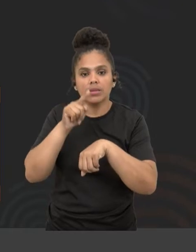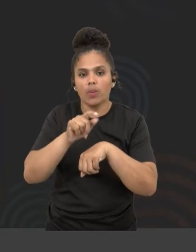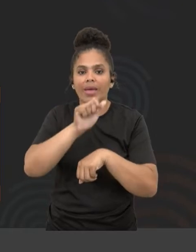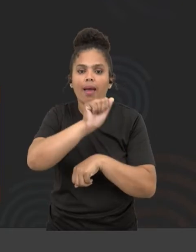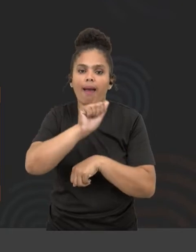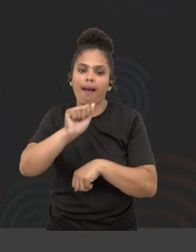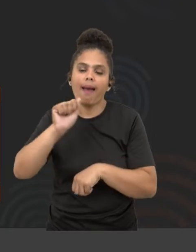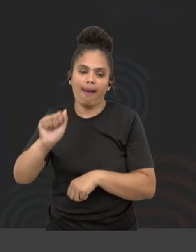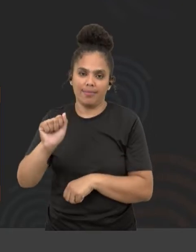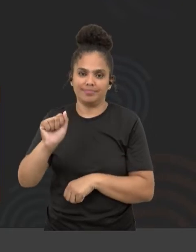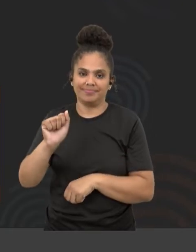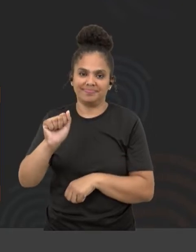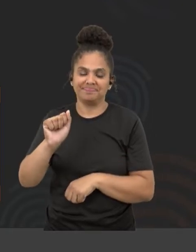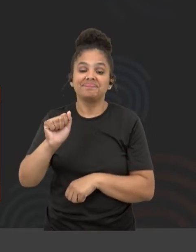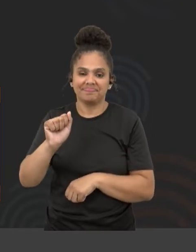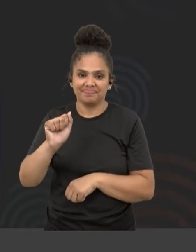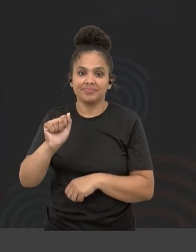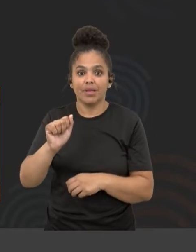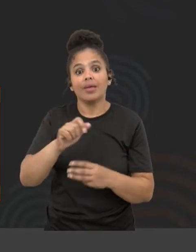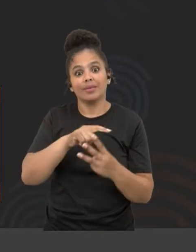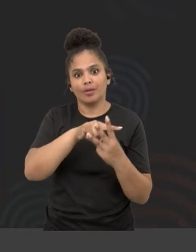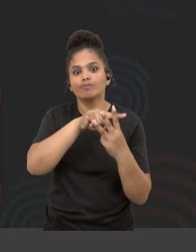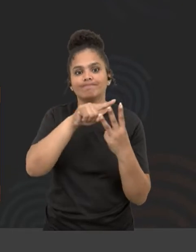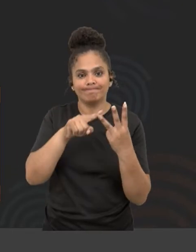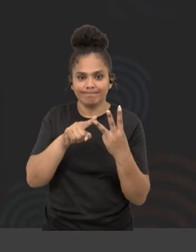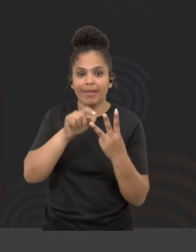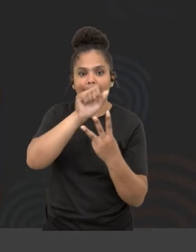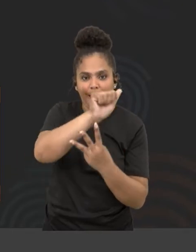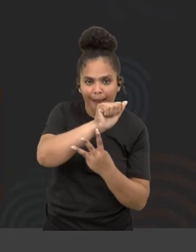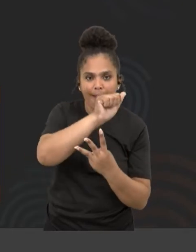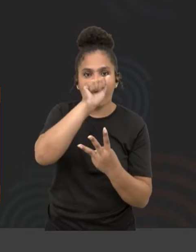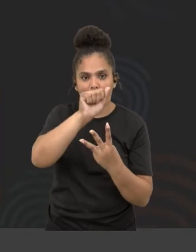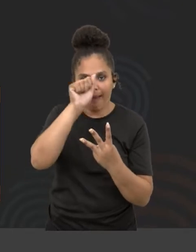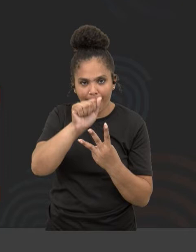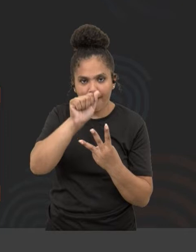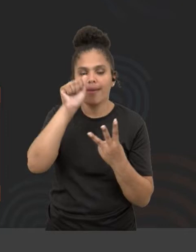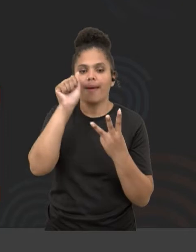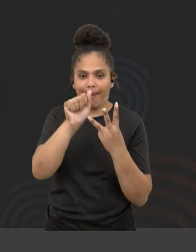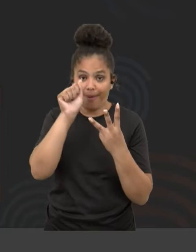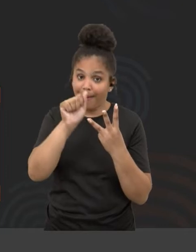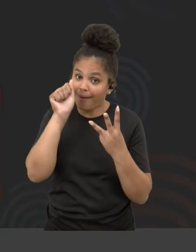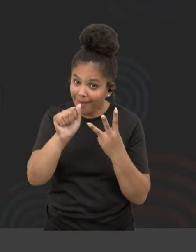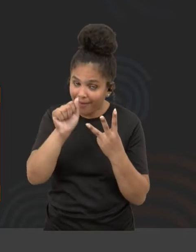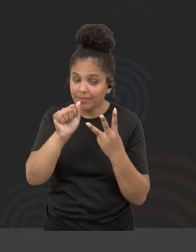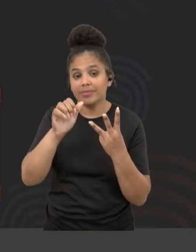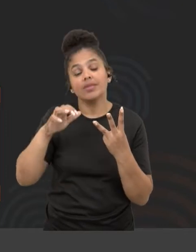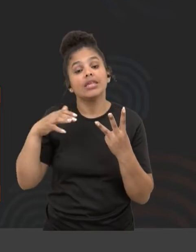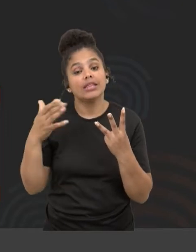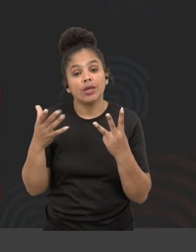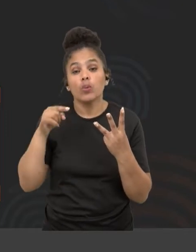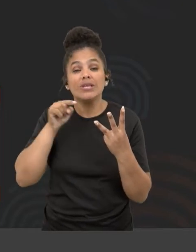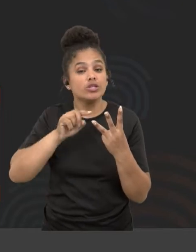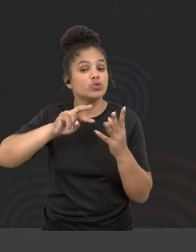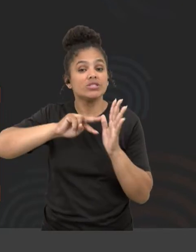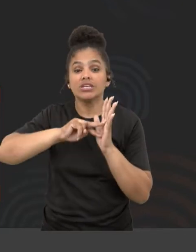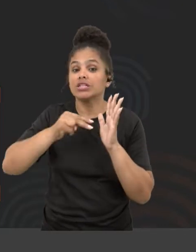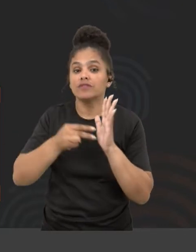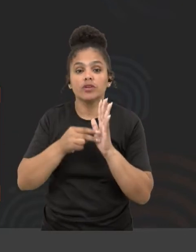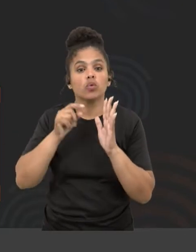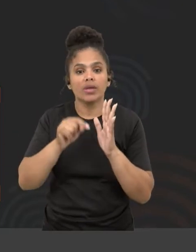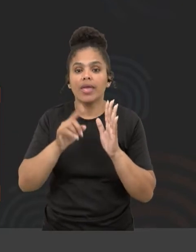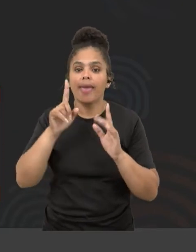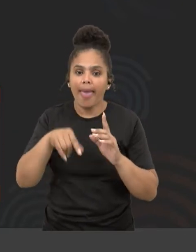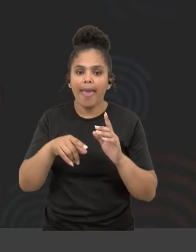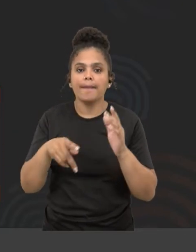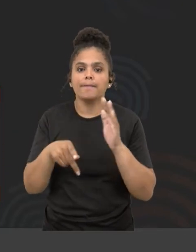A de acessibilidade. Quando eu falo nível A, nível duplo A, nível triplo A, eu estou falando de uma